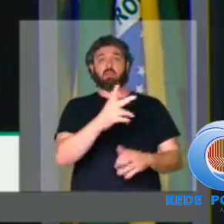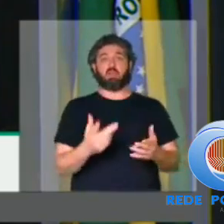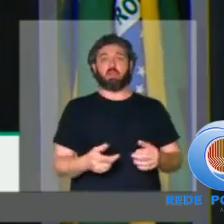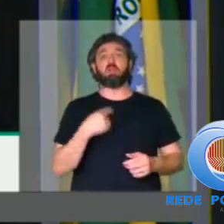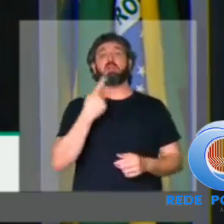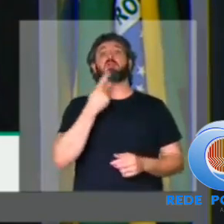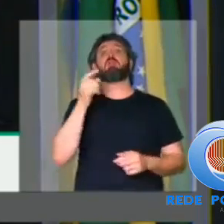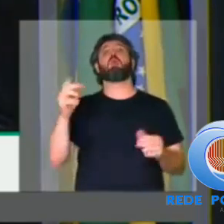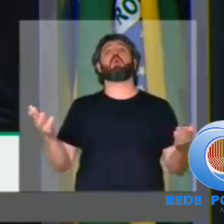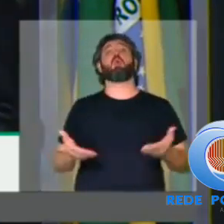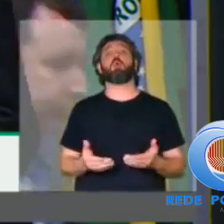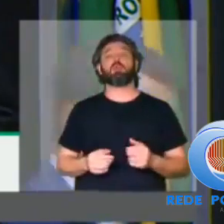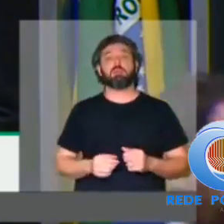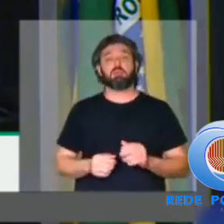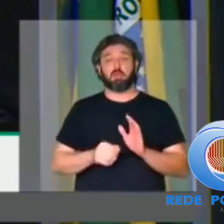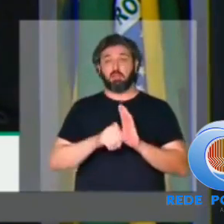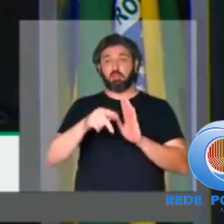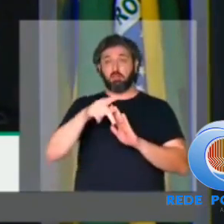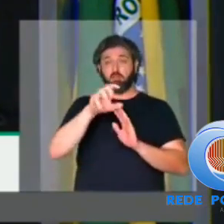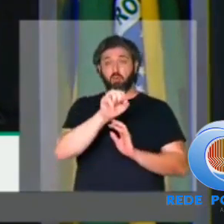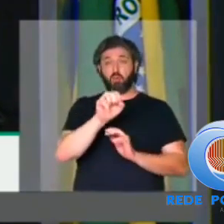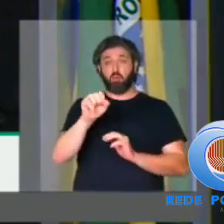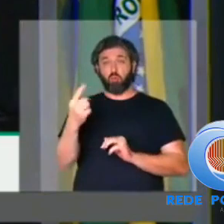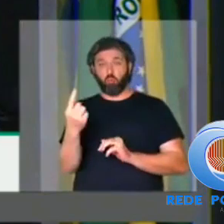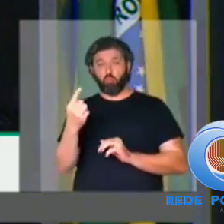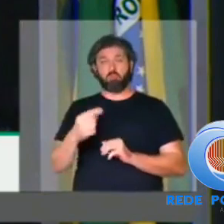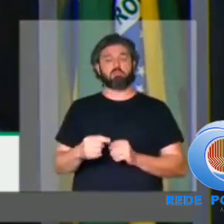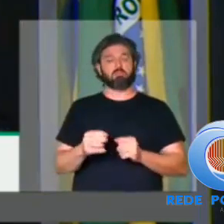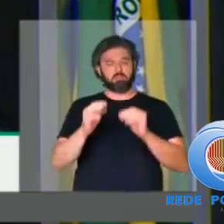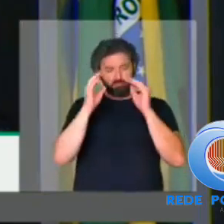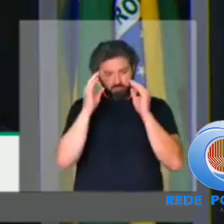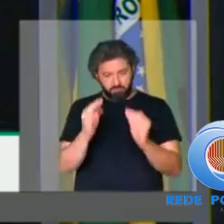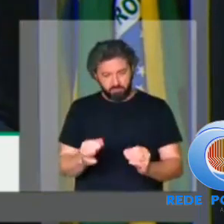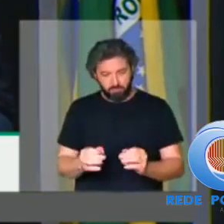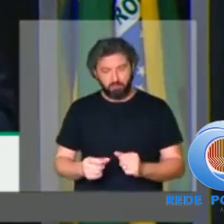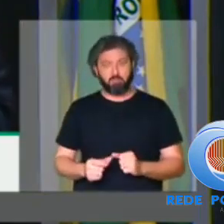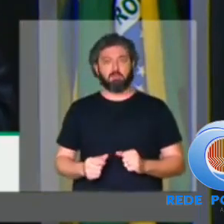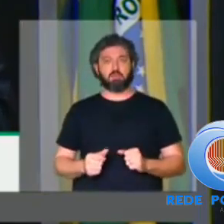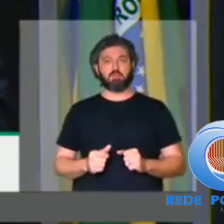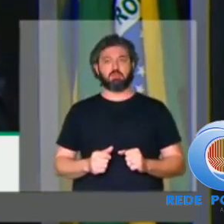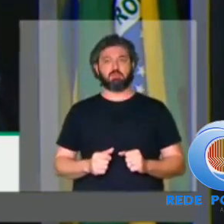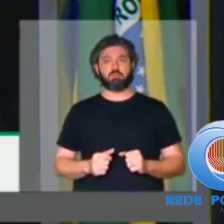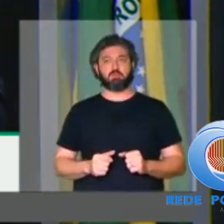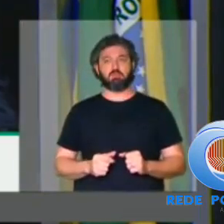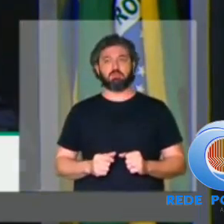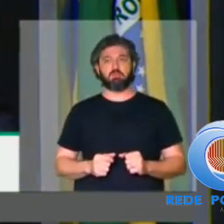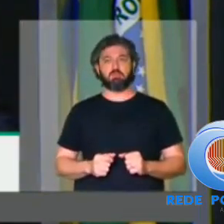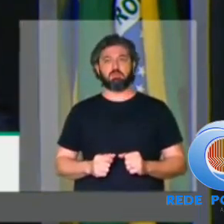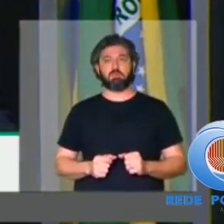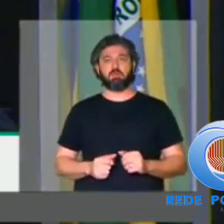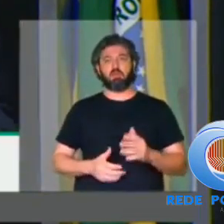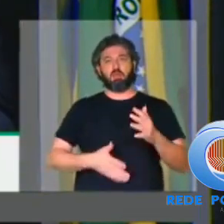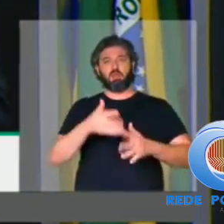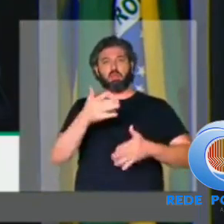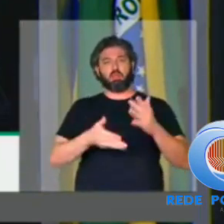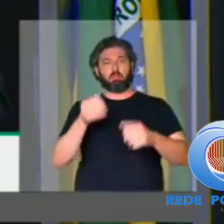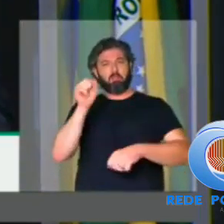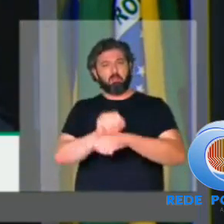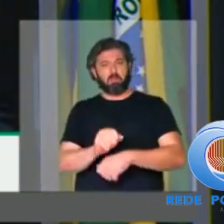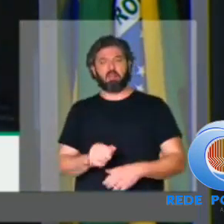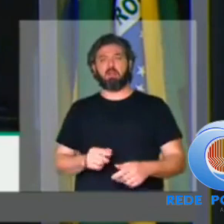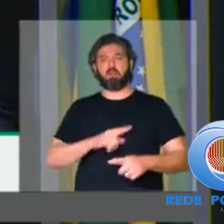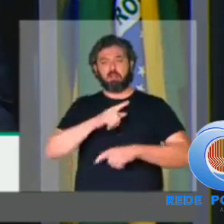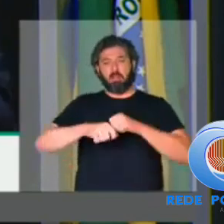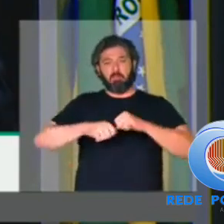que nós estamos falando hoje na MP 881 é justamente a deixar de atrapalhar, tirar